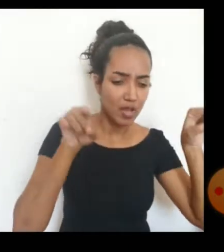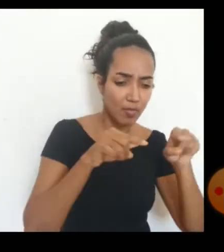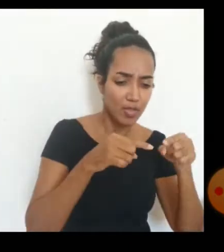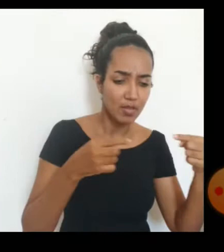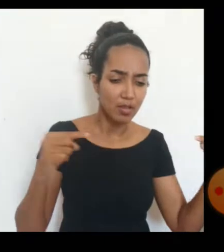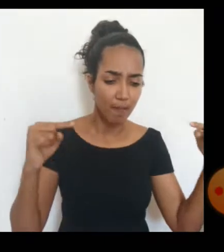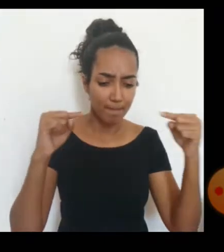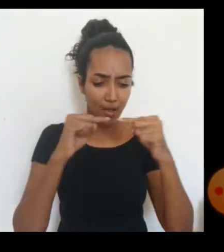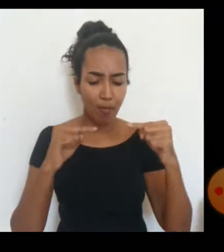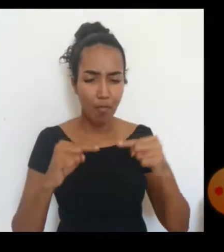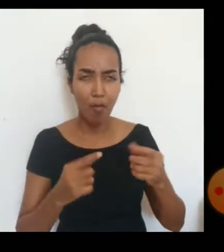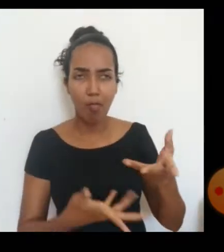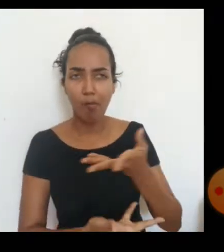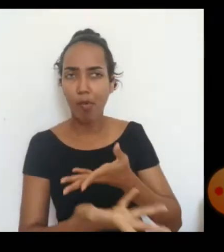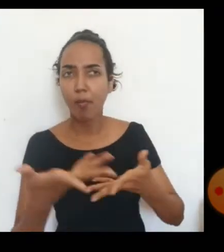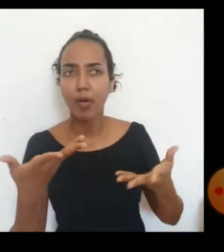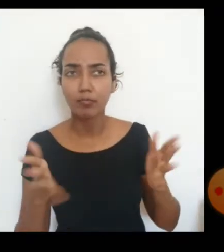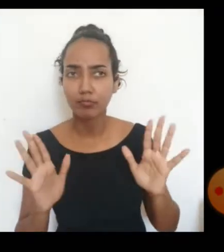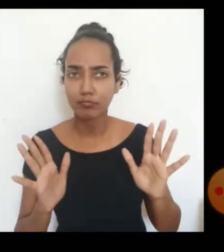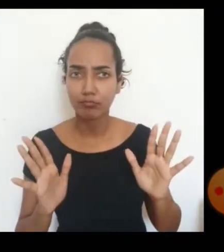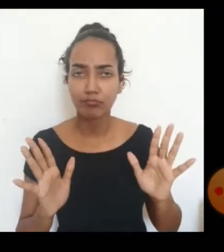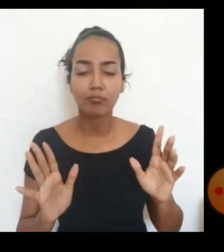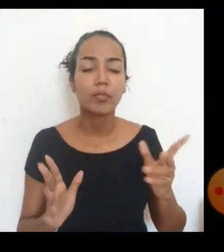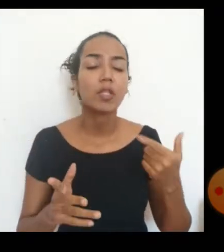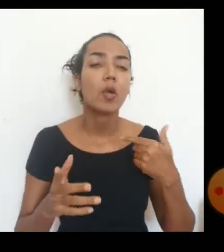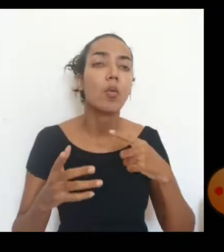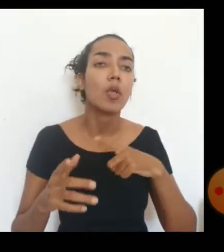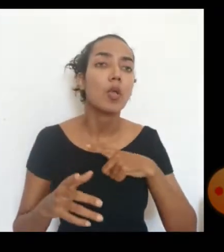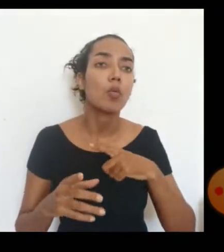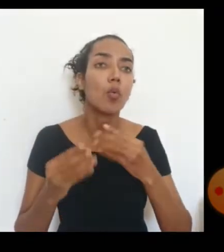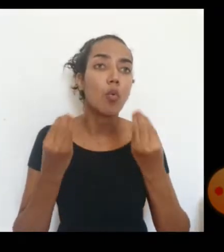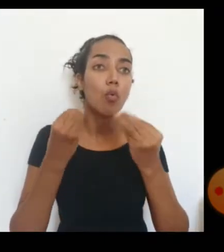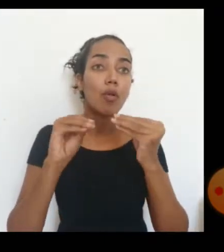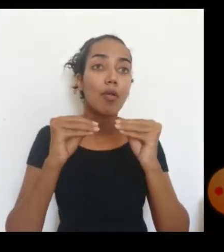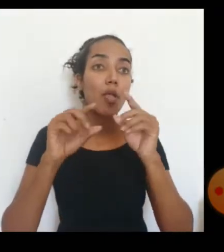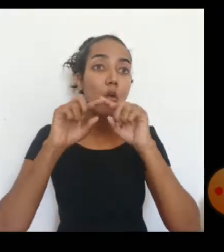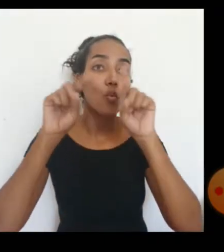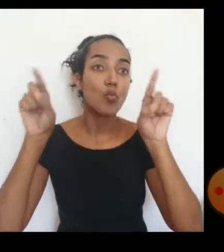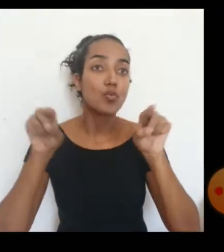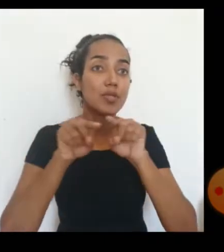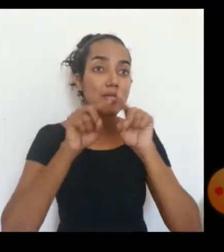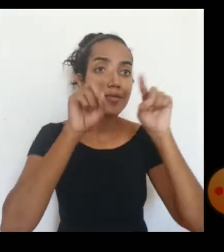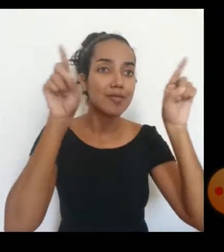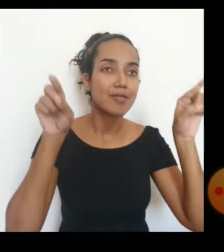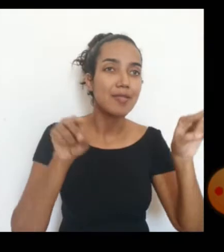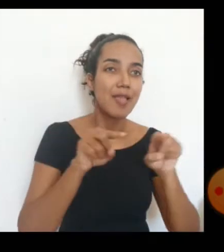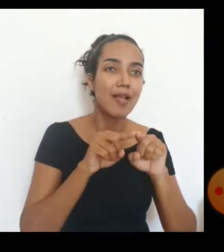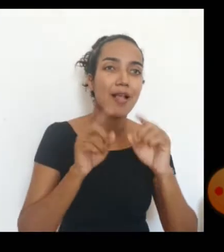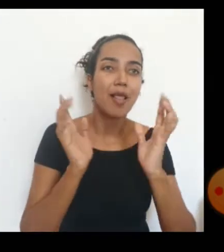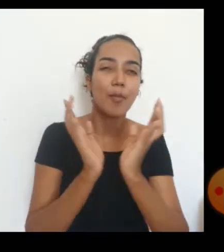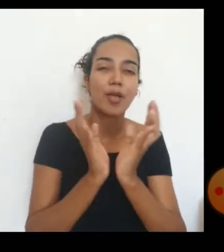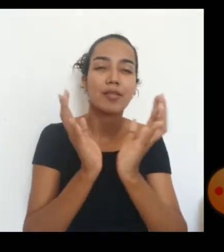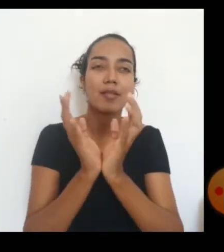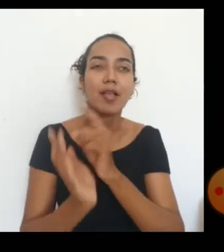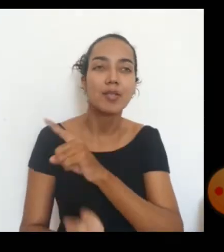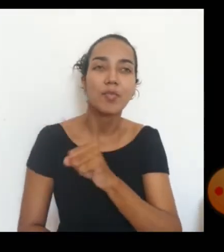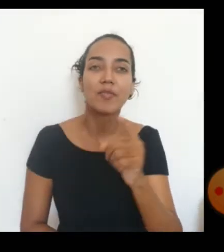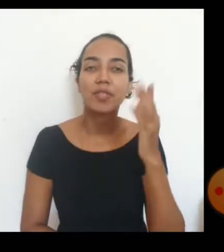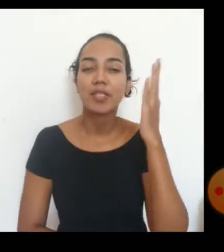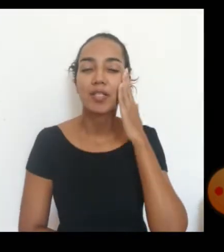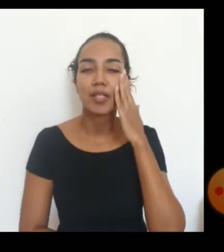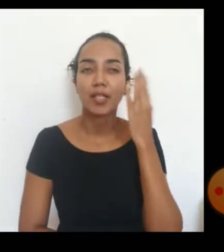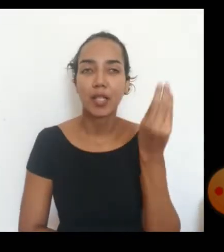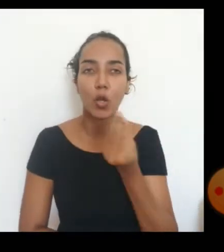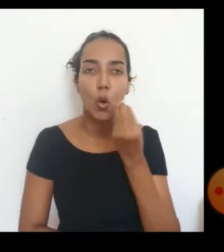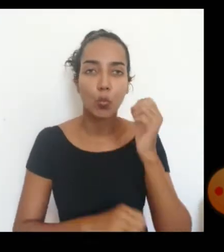provavelmente não. Então eu peguei aqui um diagrama de classes com algumas associações, apenas para a gente ver como exemplo. Deixa eu abrir ele